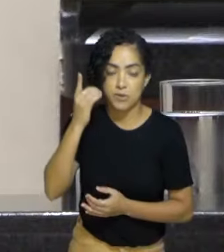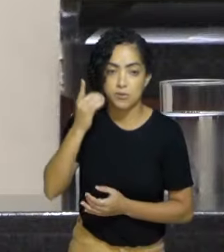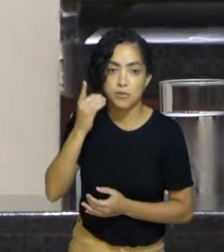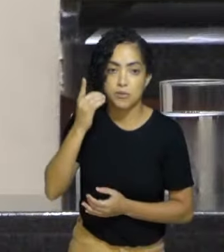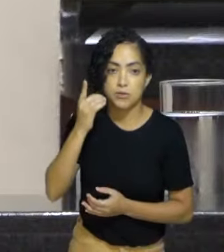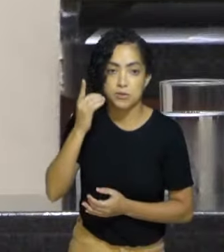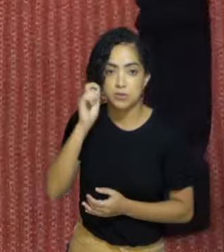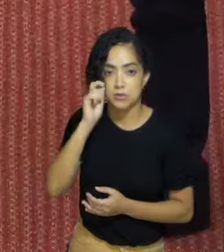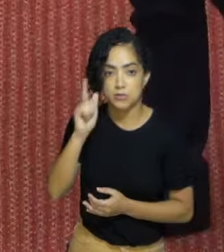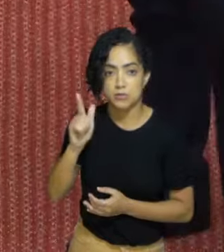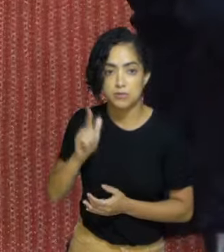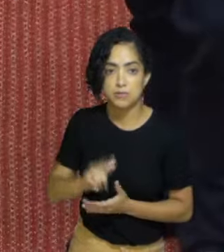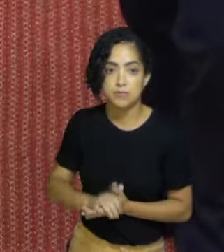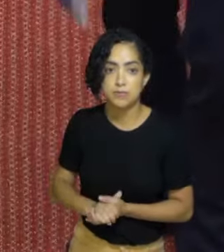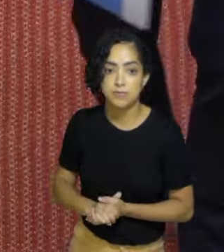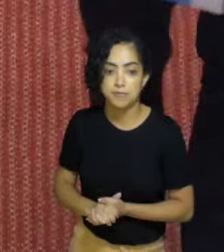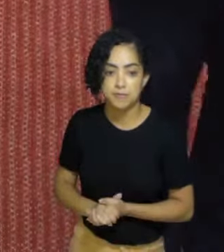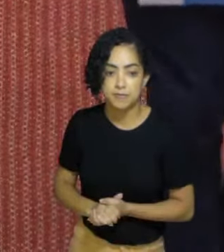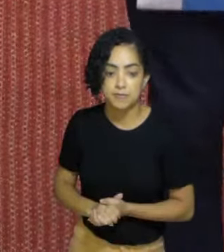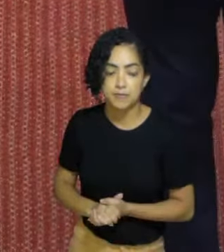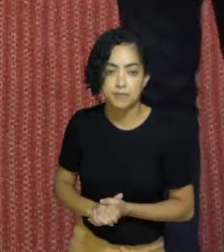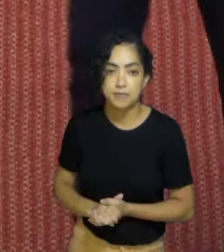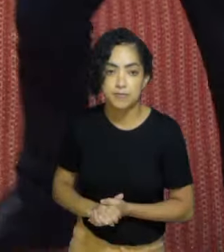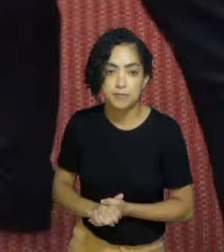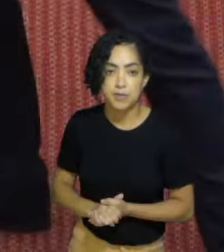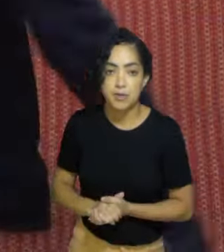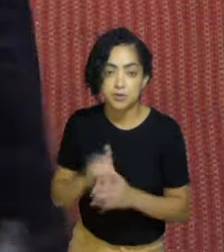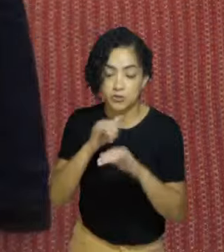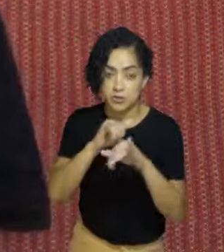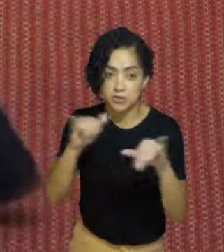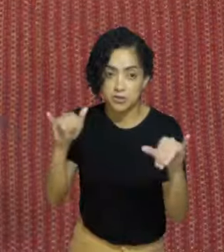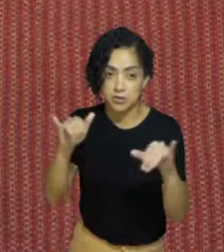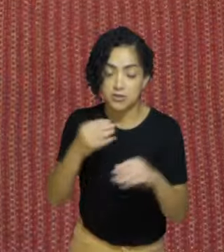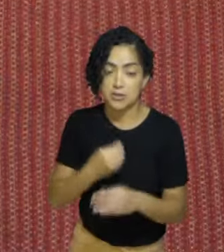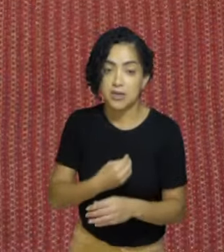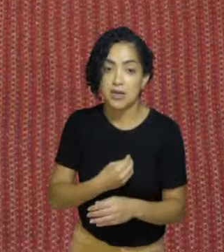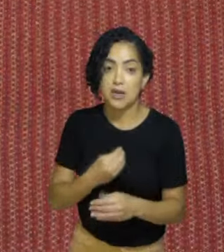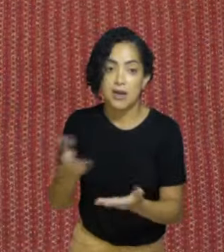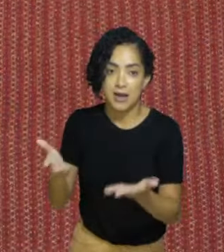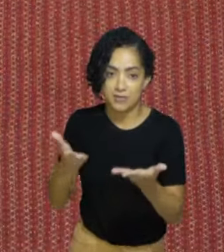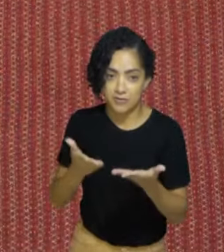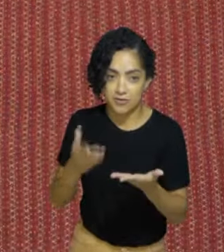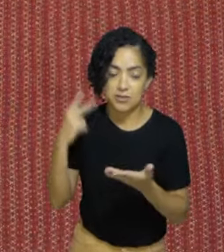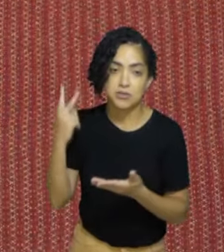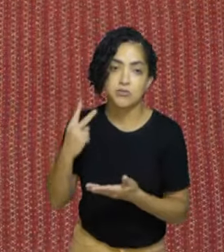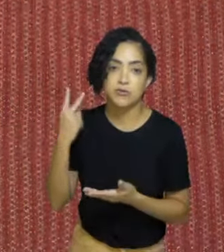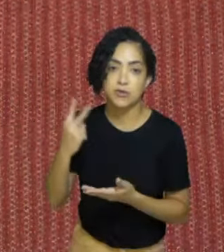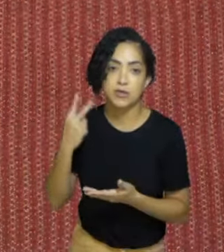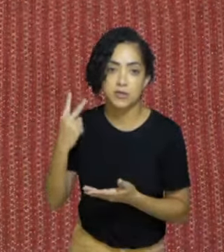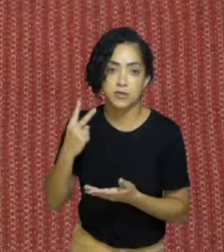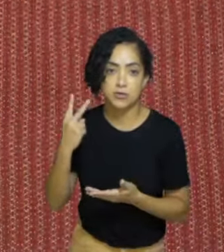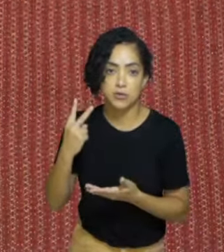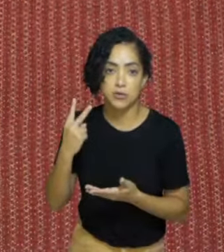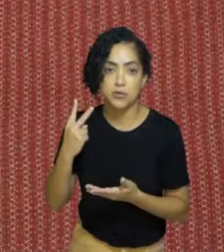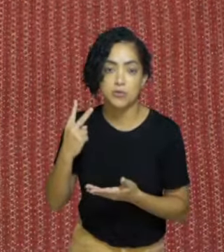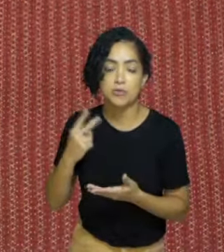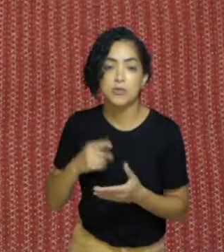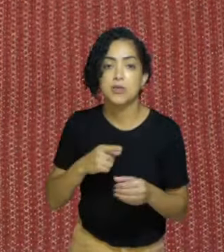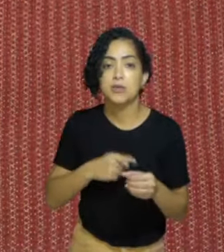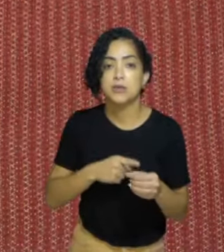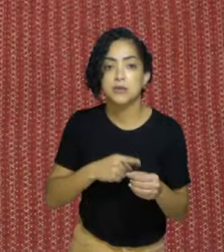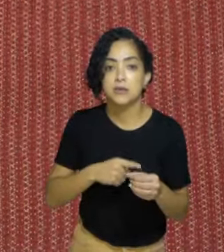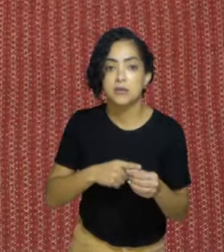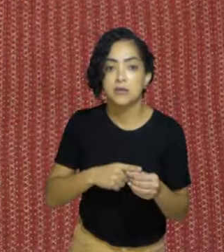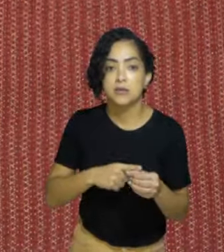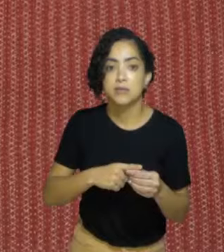Antídio Lunelli. Senhor presidente, eu só gostaria de anunciar aqui a visita do nosso vereador Loriano Costa, lá do município de Corupá,